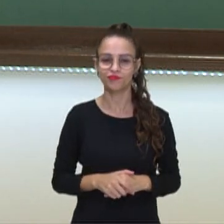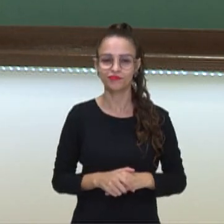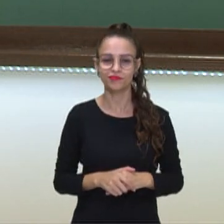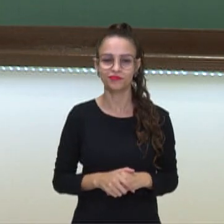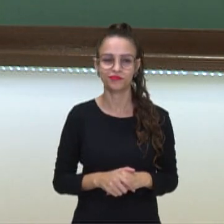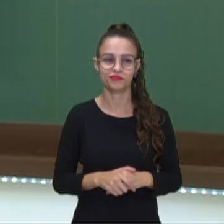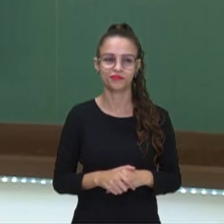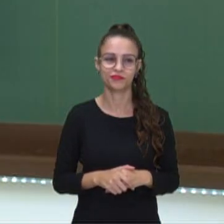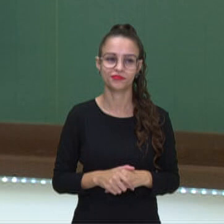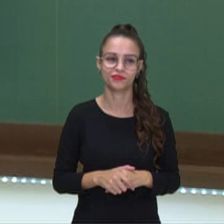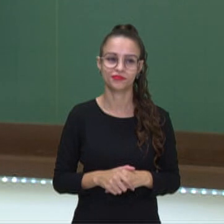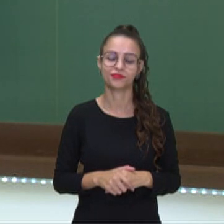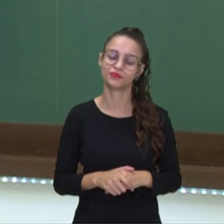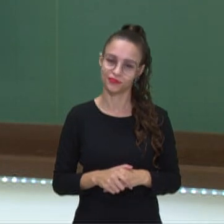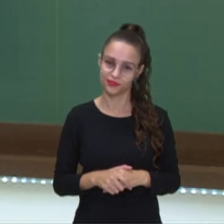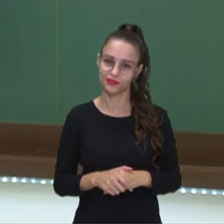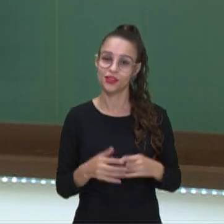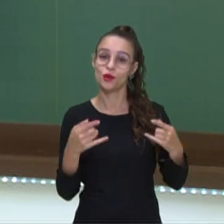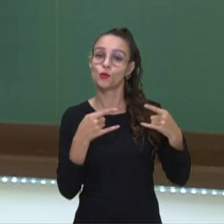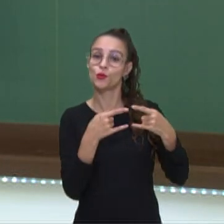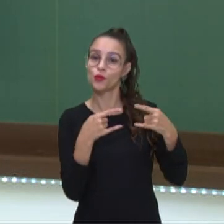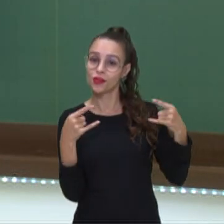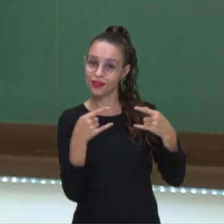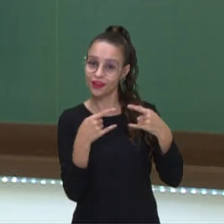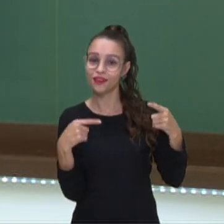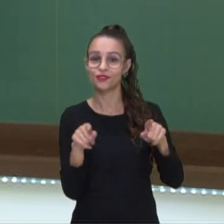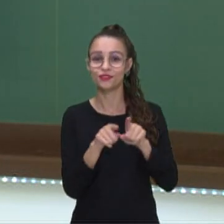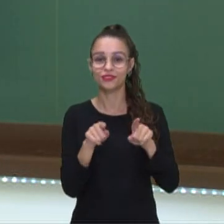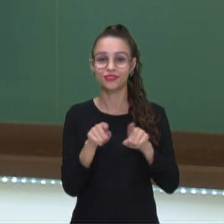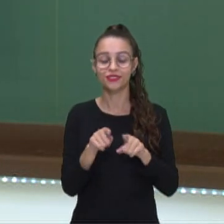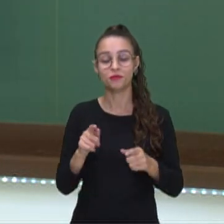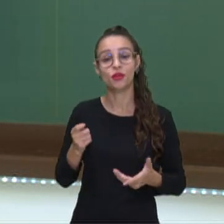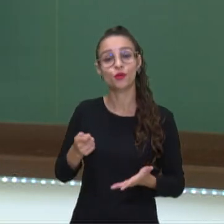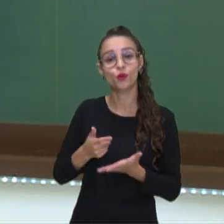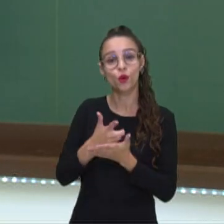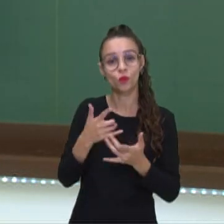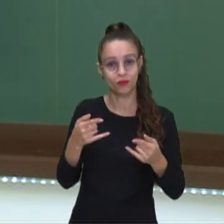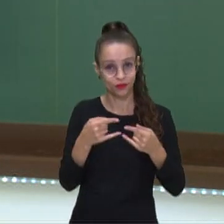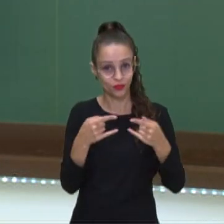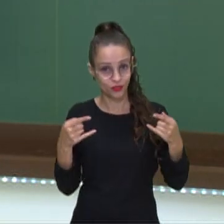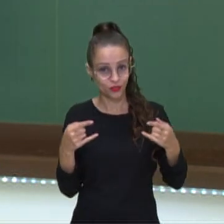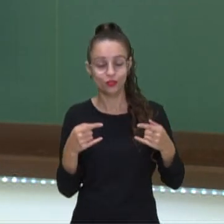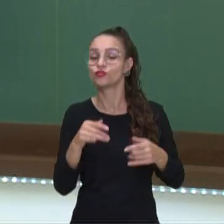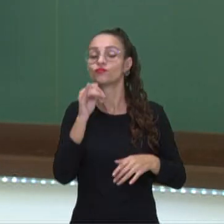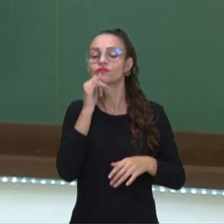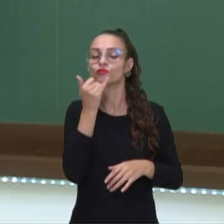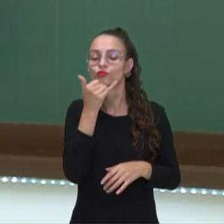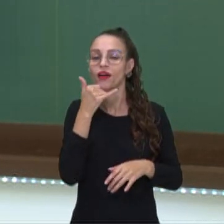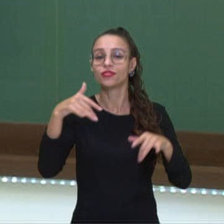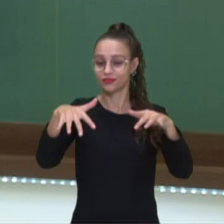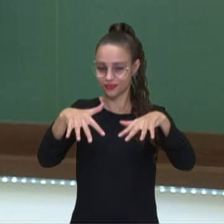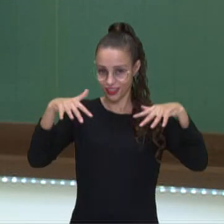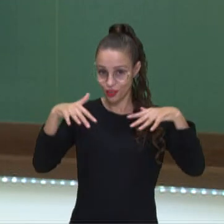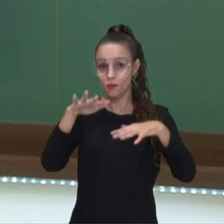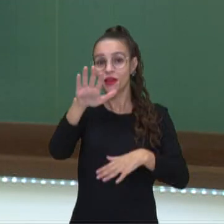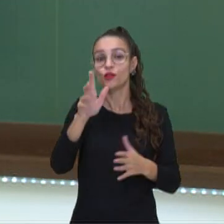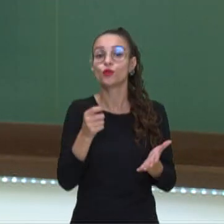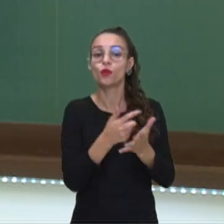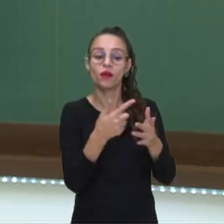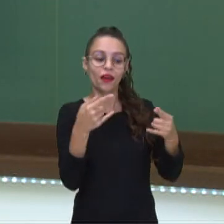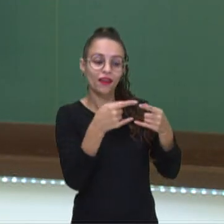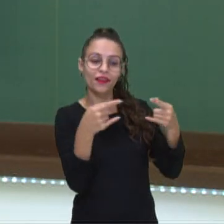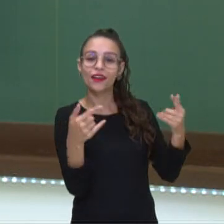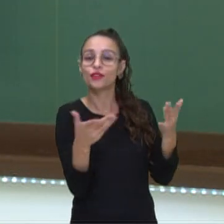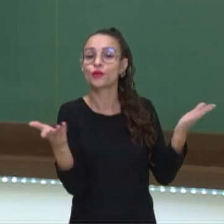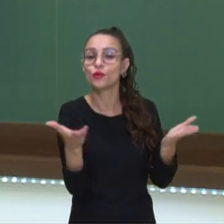ok? Além dos ingressos, né? Até a compra, além dos estádios, até a compra do ingresso